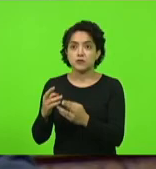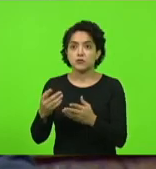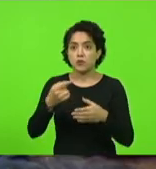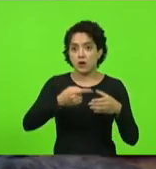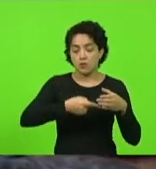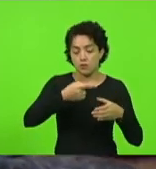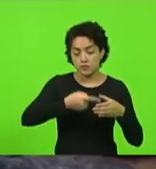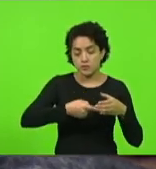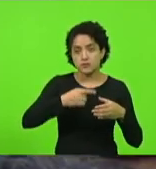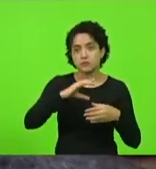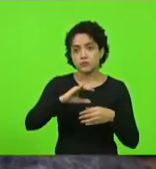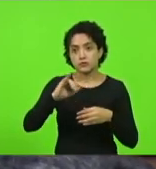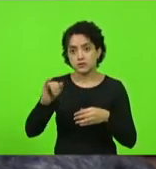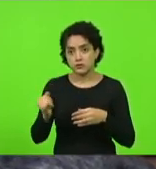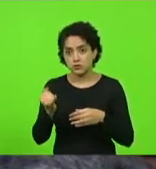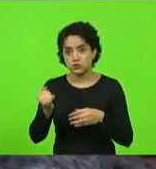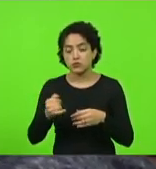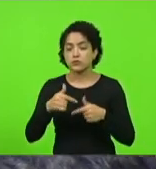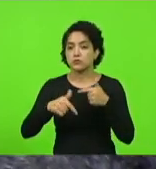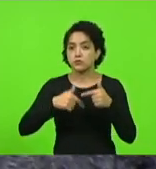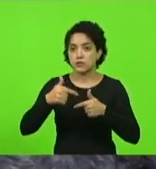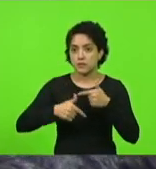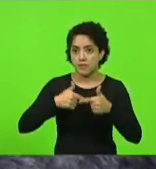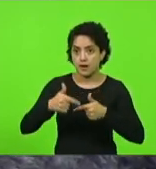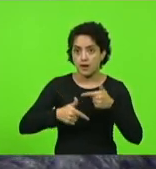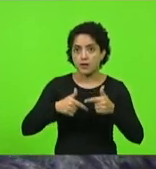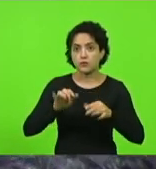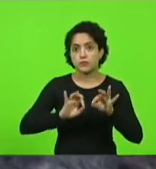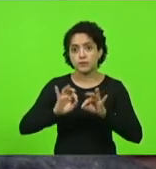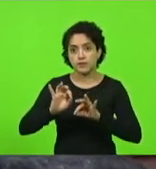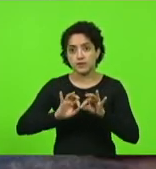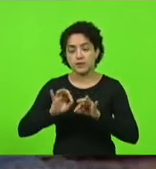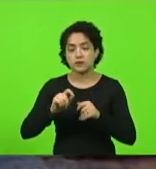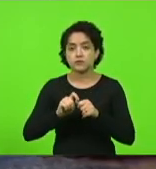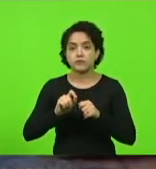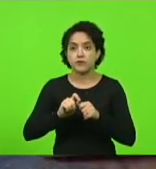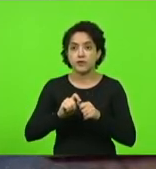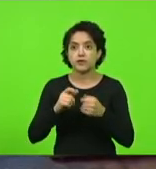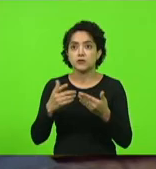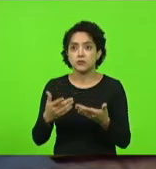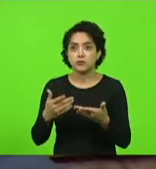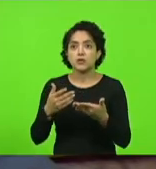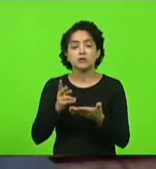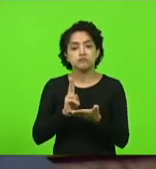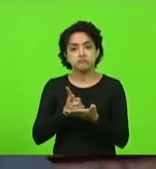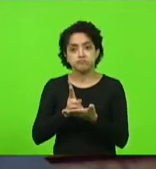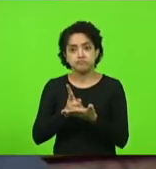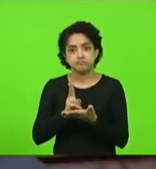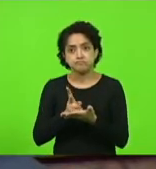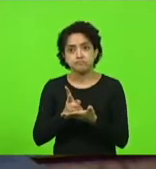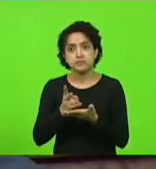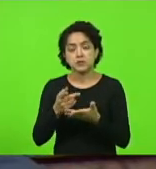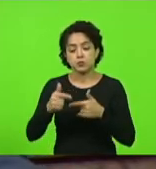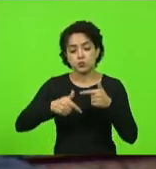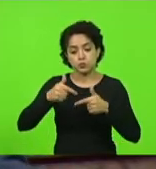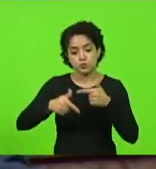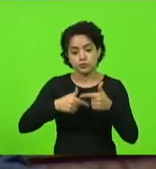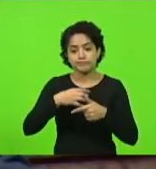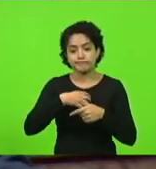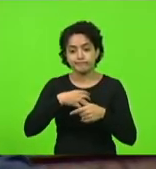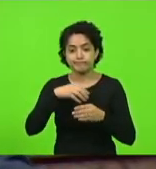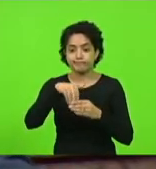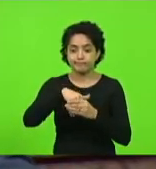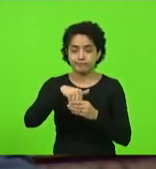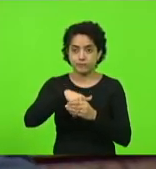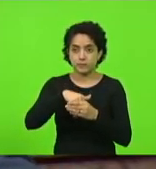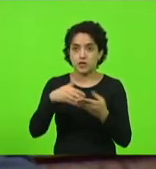Constituição e Justiça pelo trabalho que ela fez, e para continuar seguindo a minha forma de trabalhar e votar, eu vou